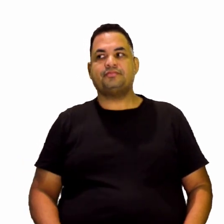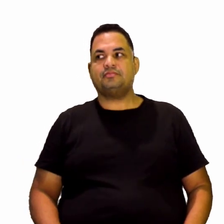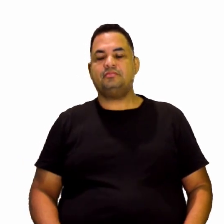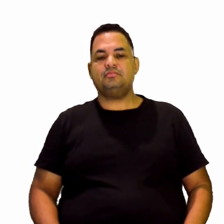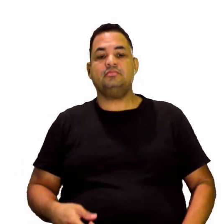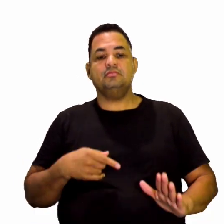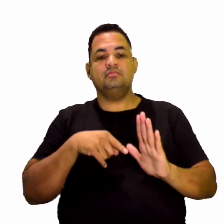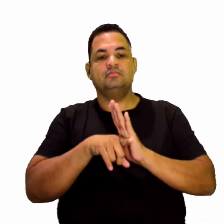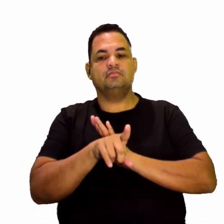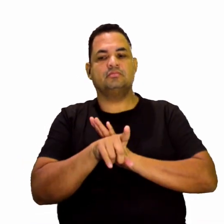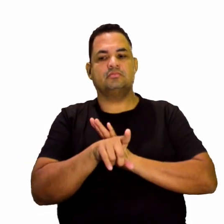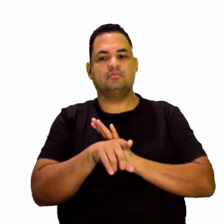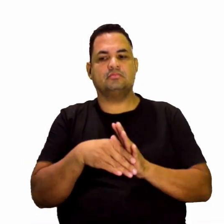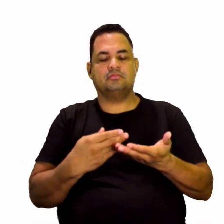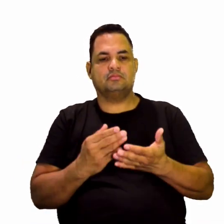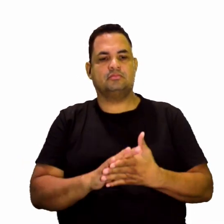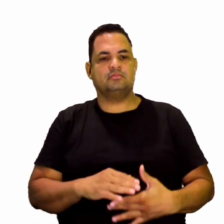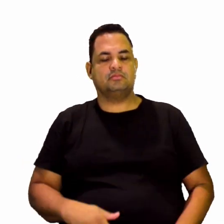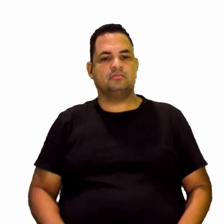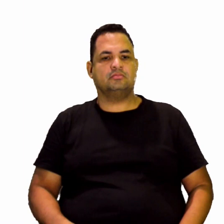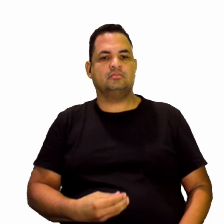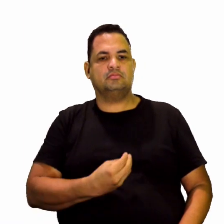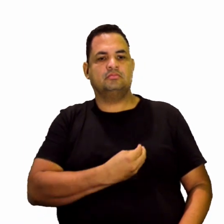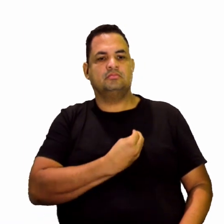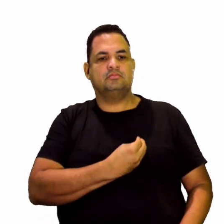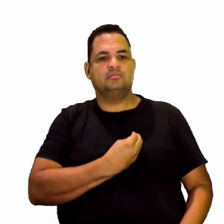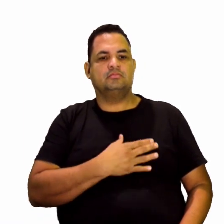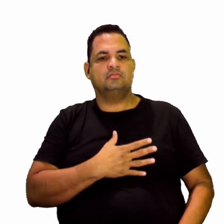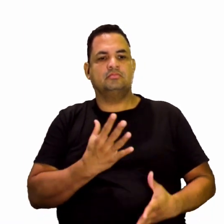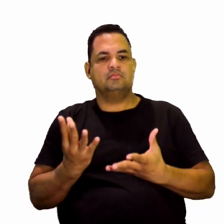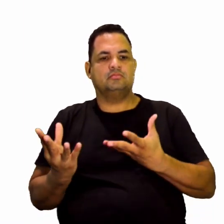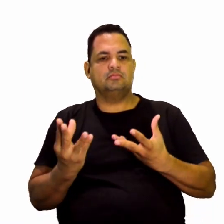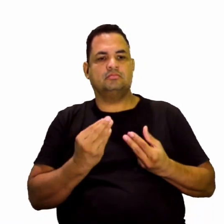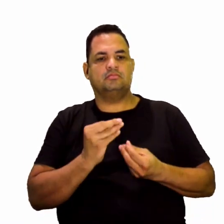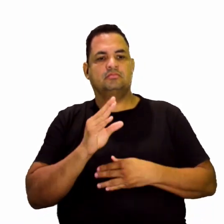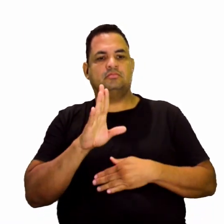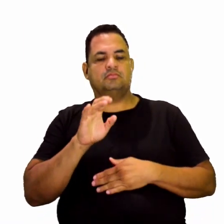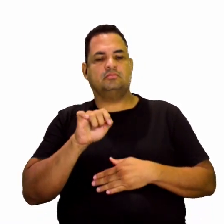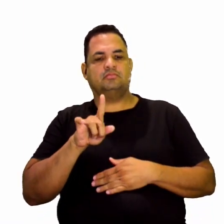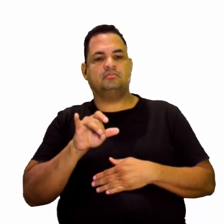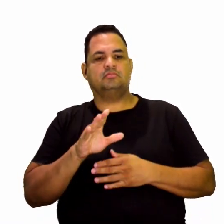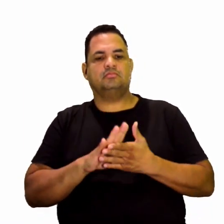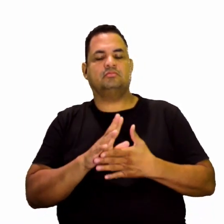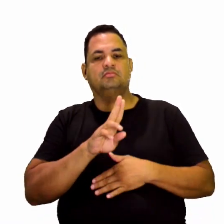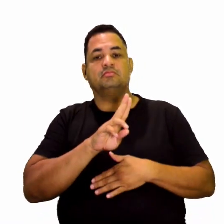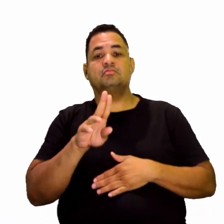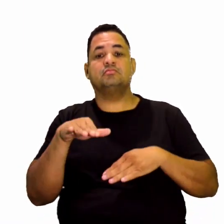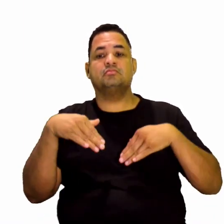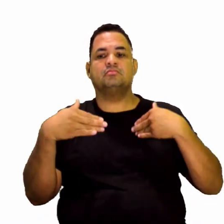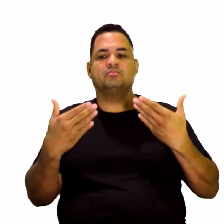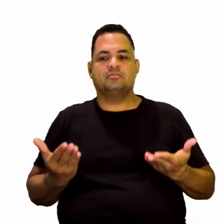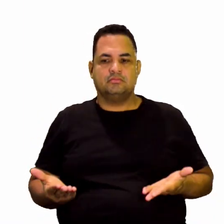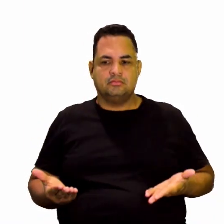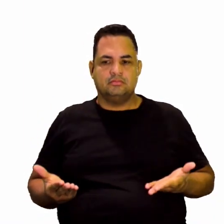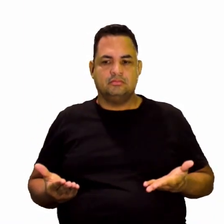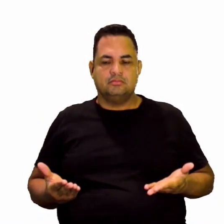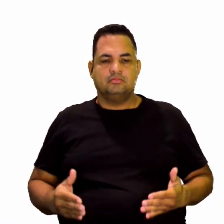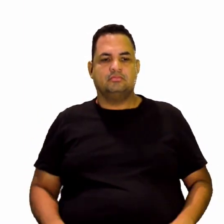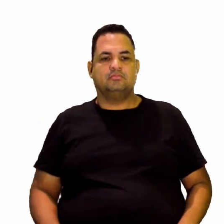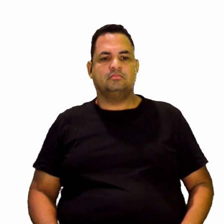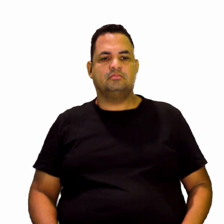querendo saber, o ser que recebe o gene é denominado de quê?